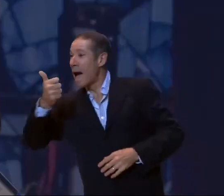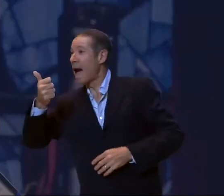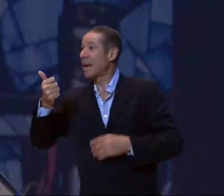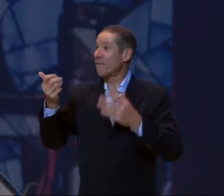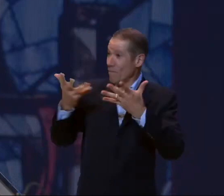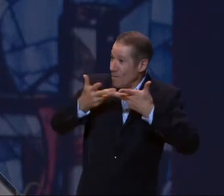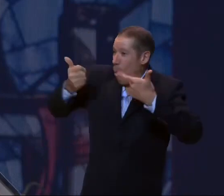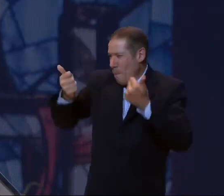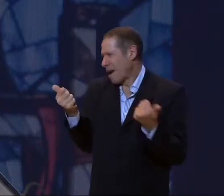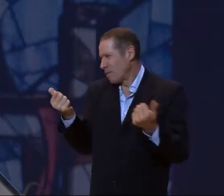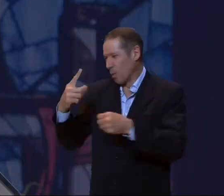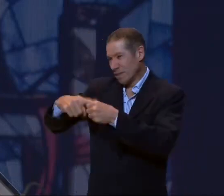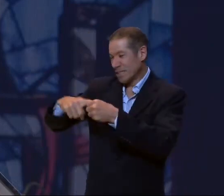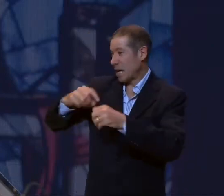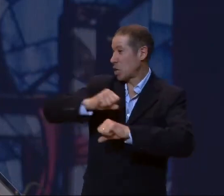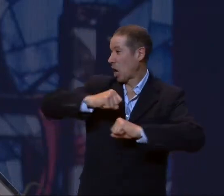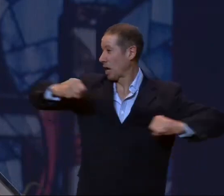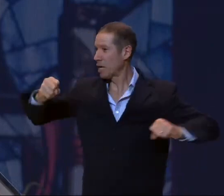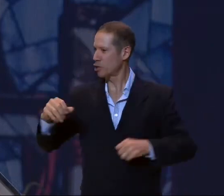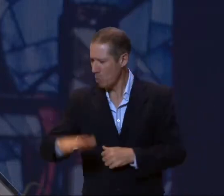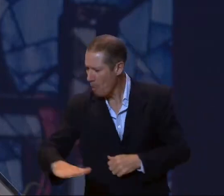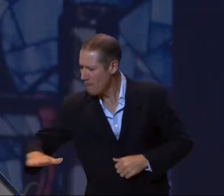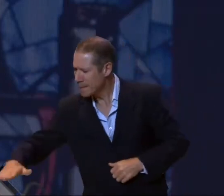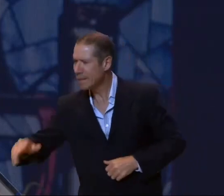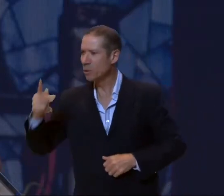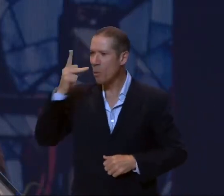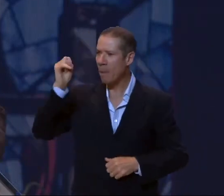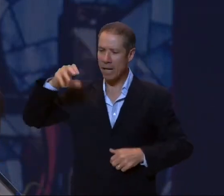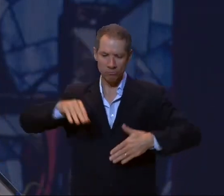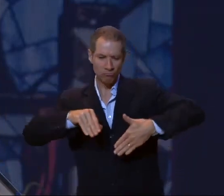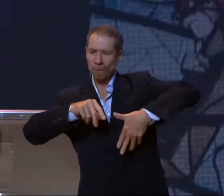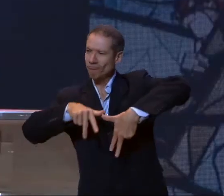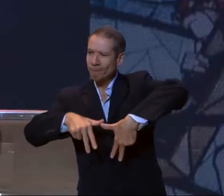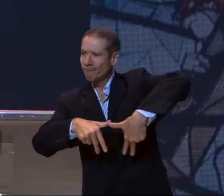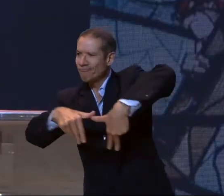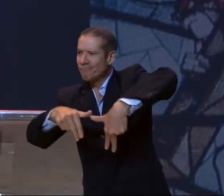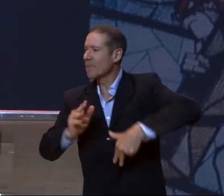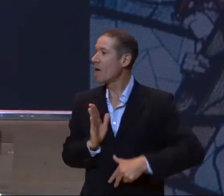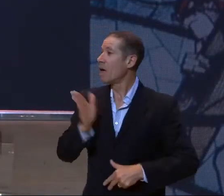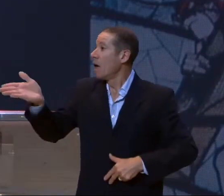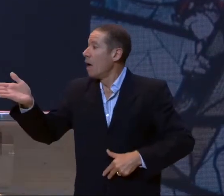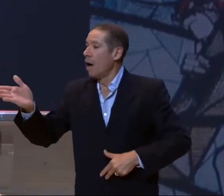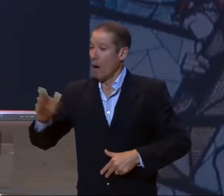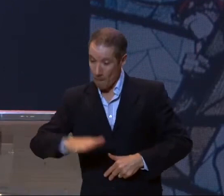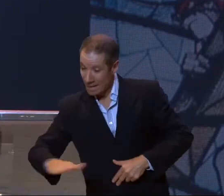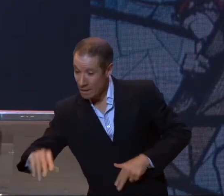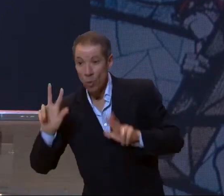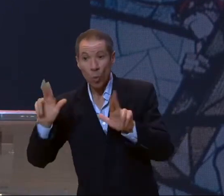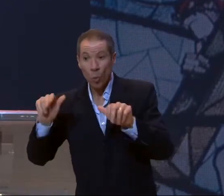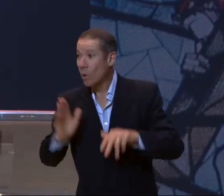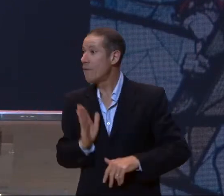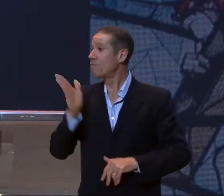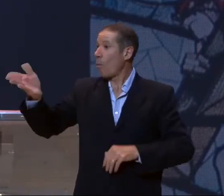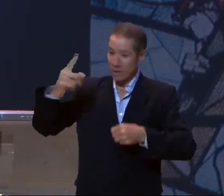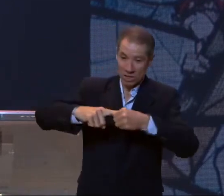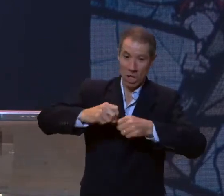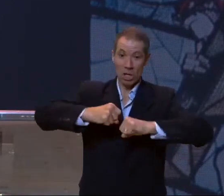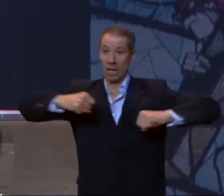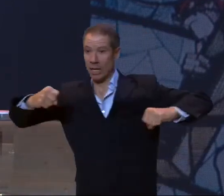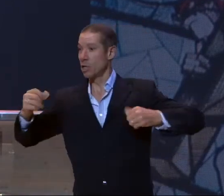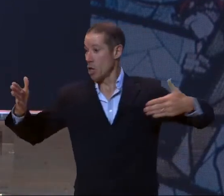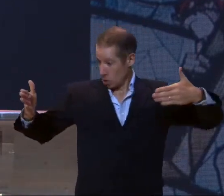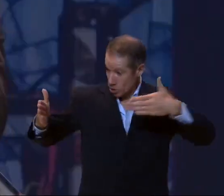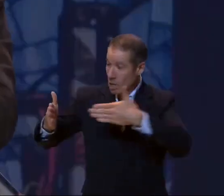cidade grande. Eles moravam numa região rural e o menino nunca tinha ido à cidade grande. Quando